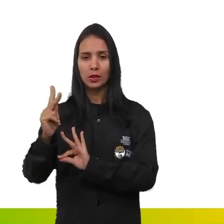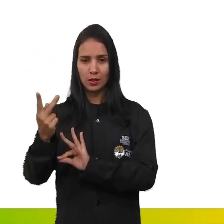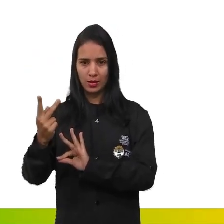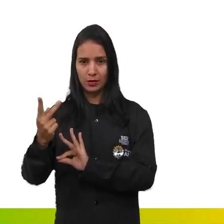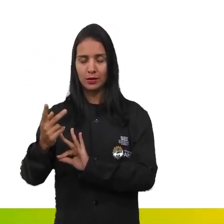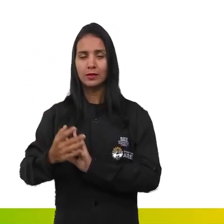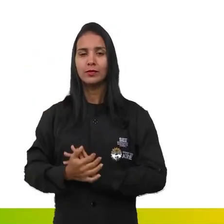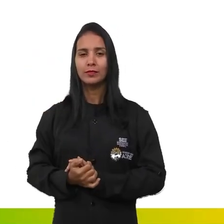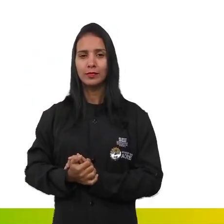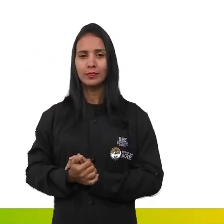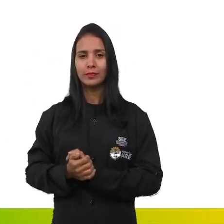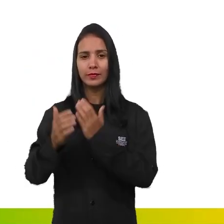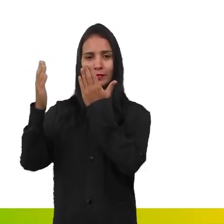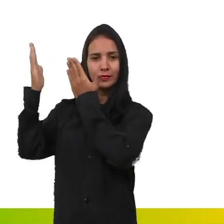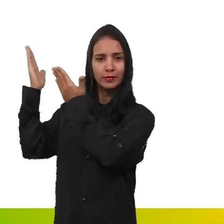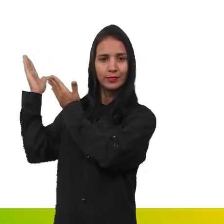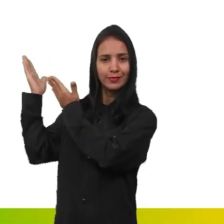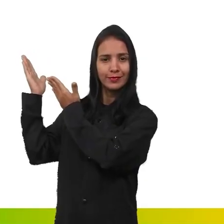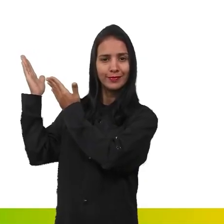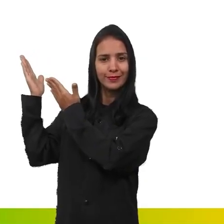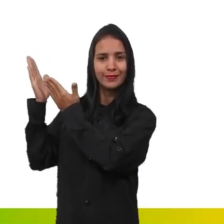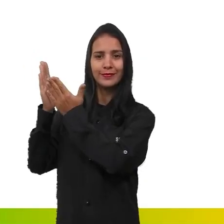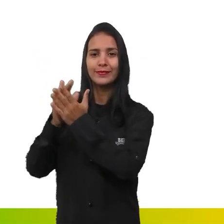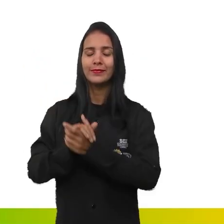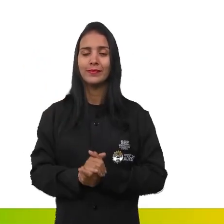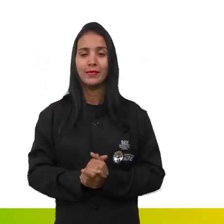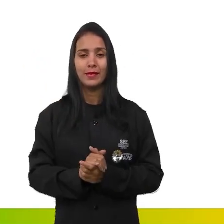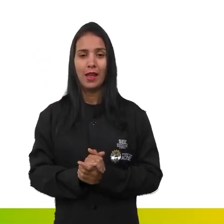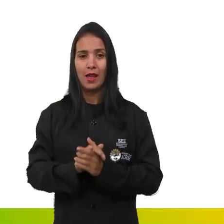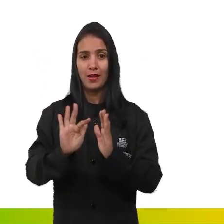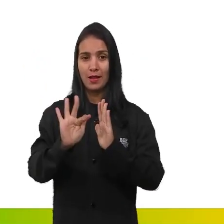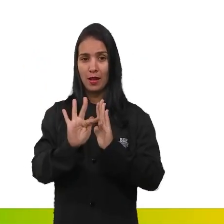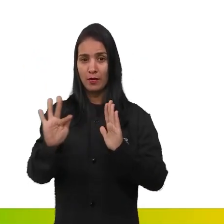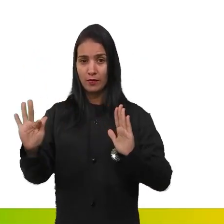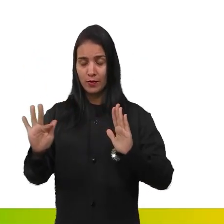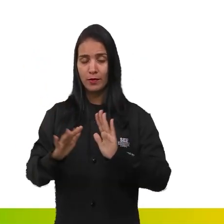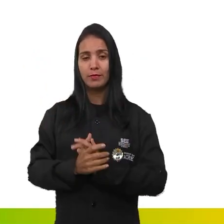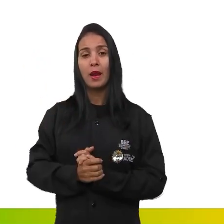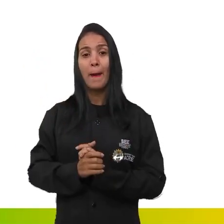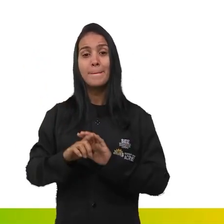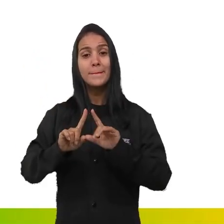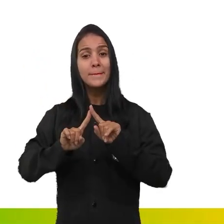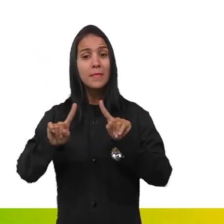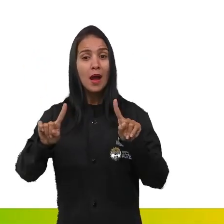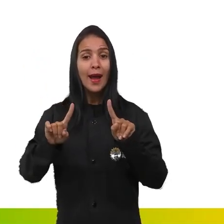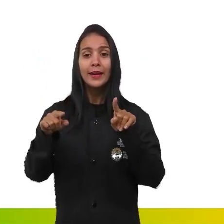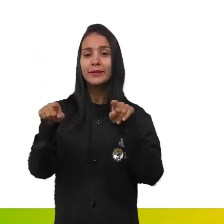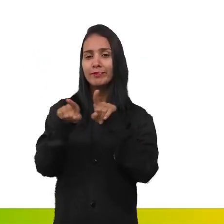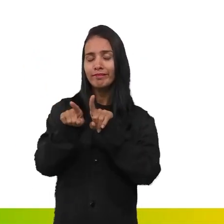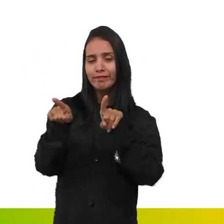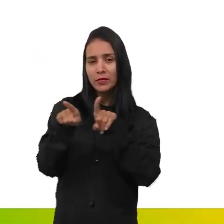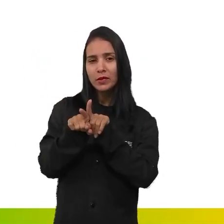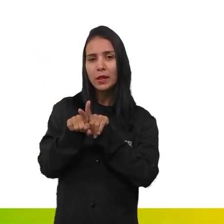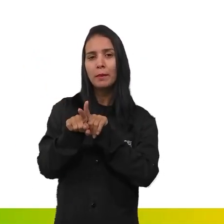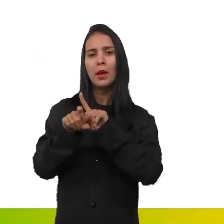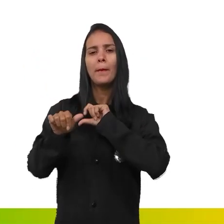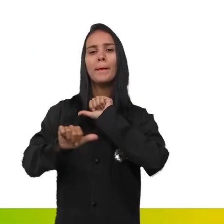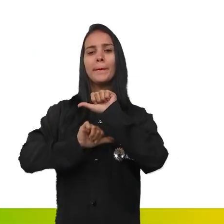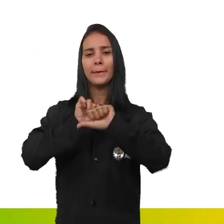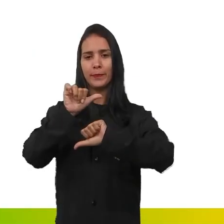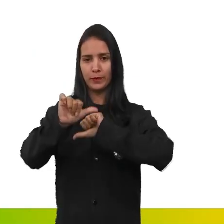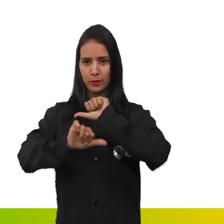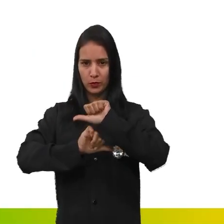Agora, veja que esse tetraedro aqui, ele pode ser imaginado também como sendo esse